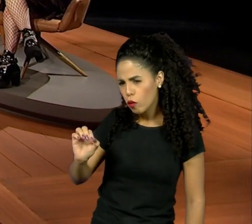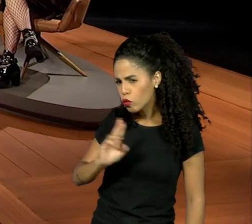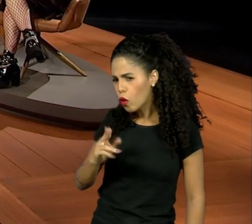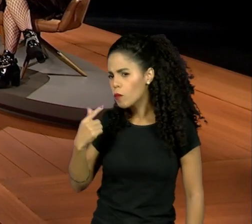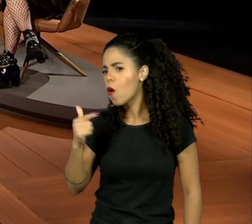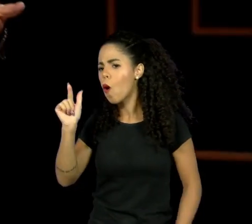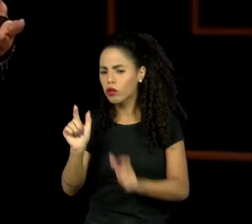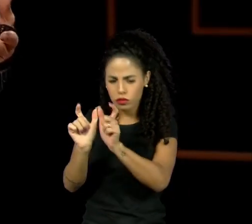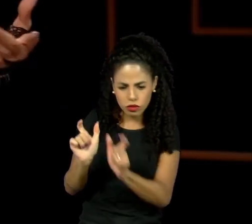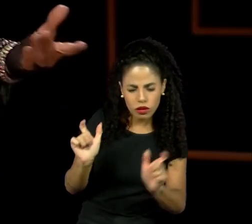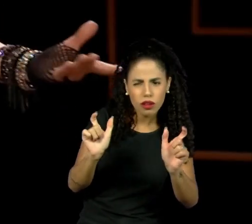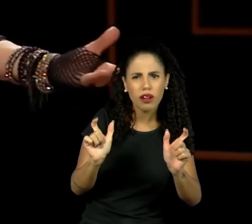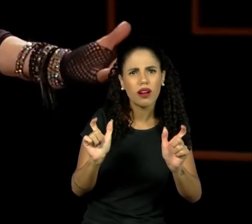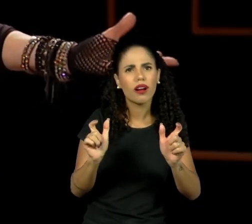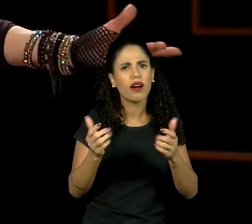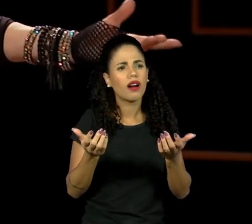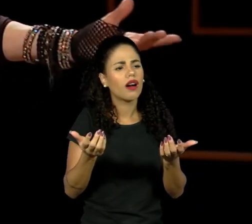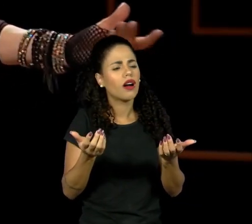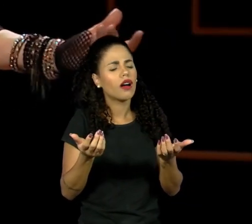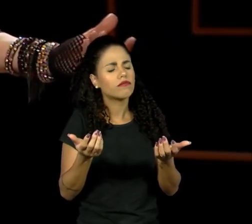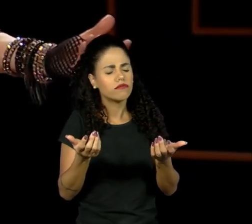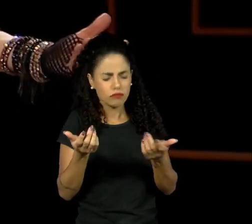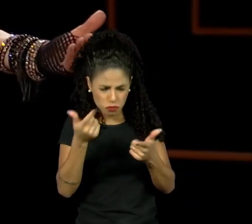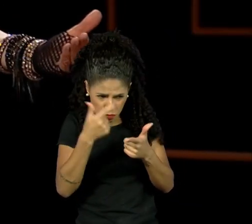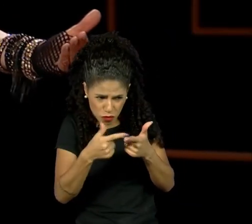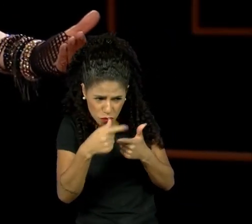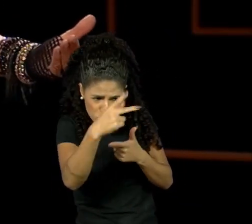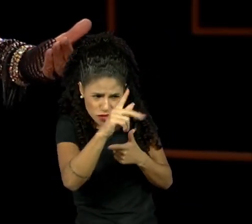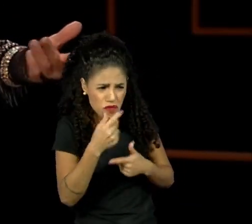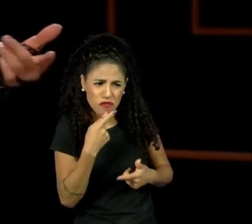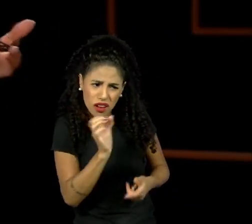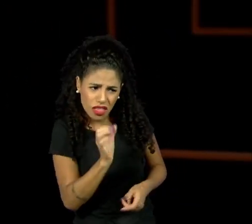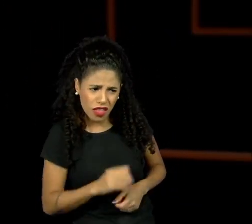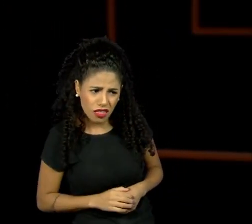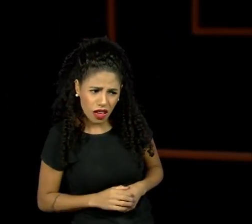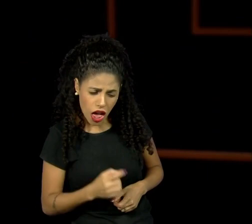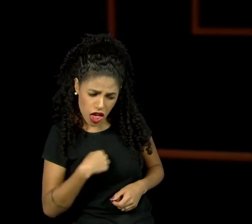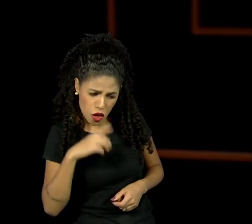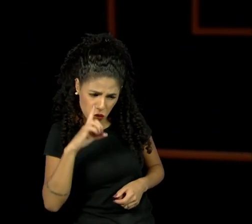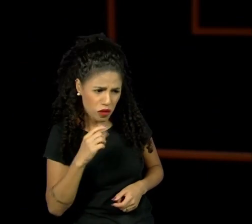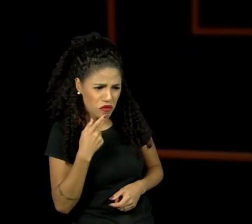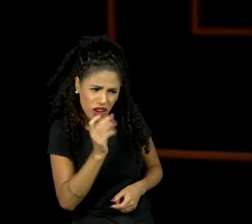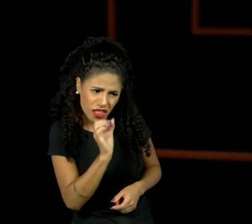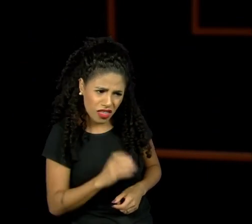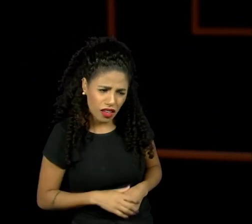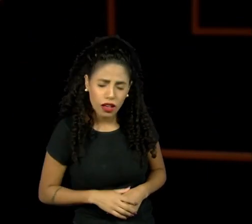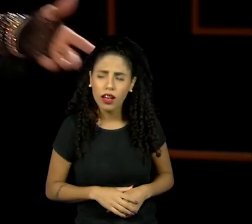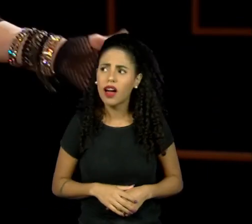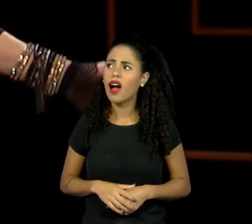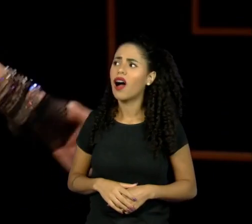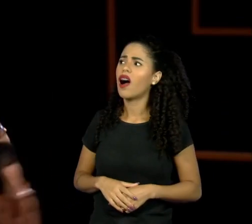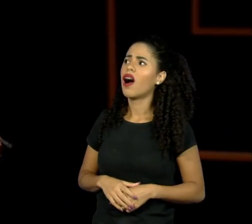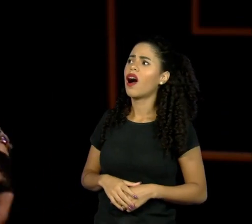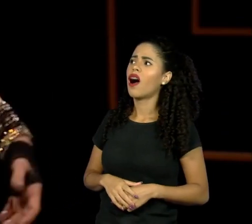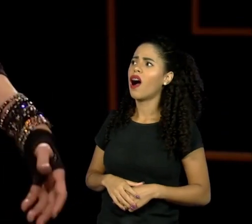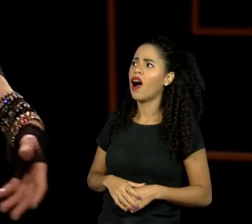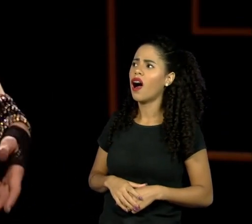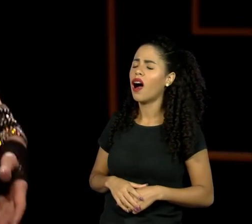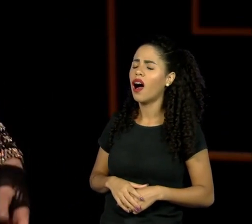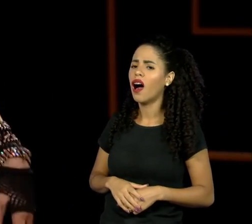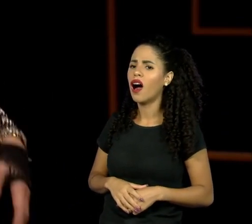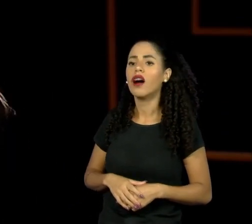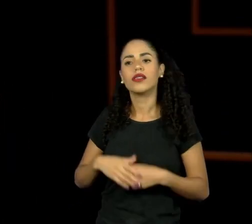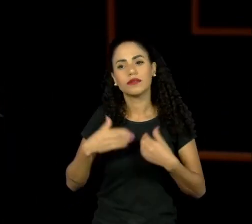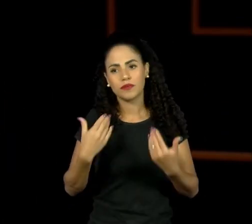já sou Baby Consuelo famosa. Ele falou, você se vira, porque eu não mandei. Foi daí que no caminho de Santiago, que eu não vou contar agora, a gente